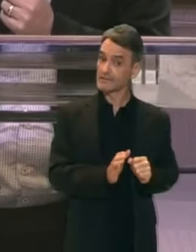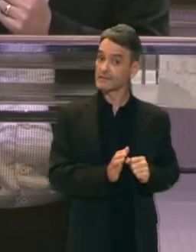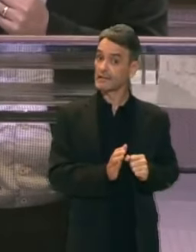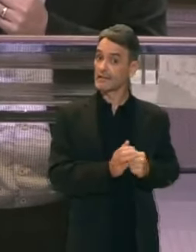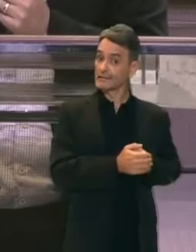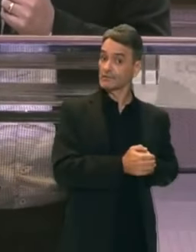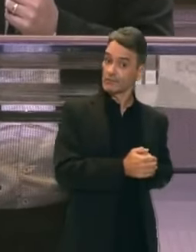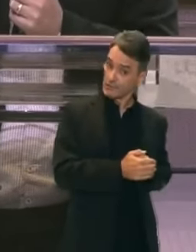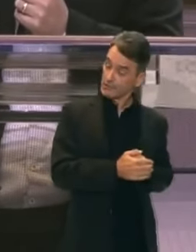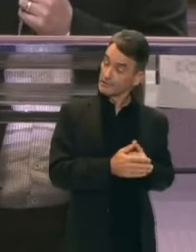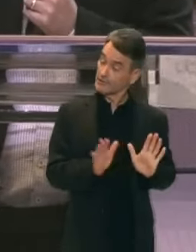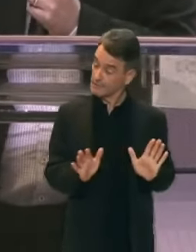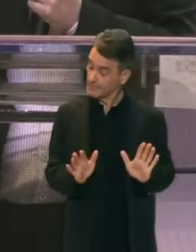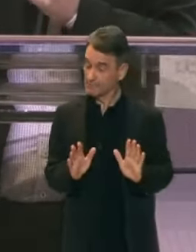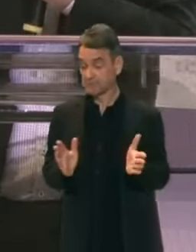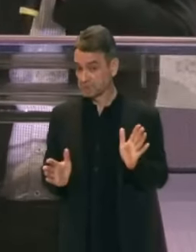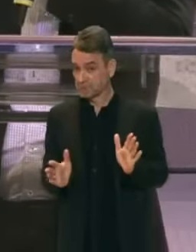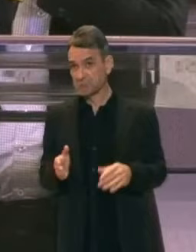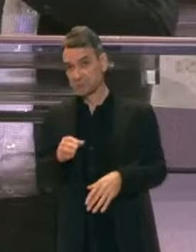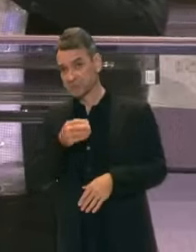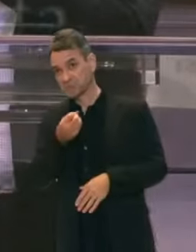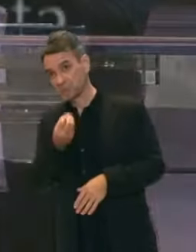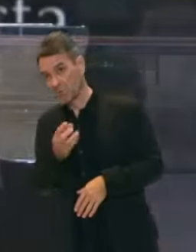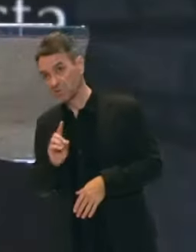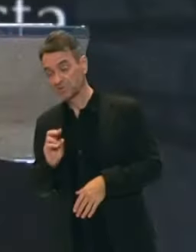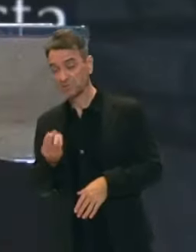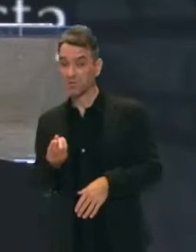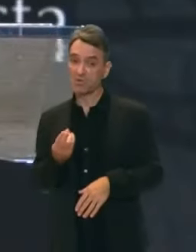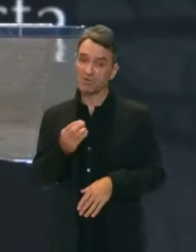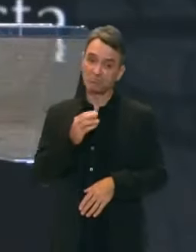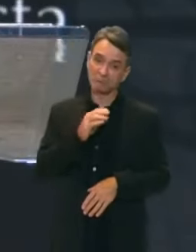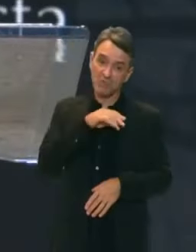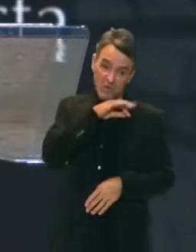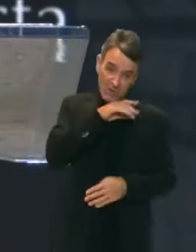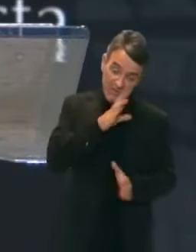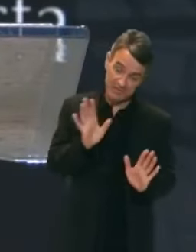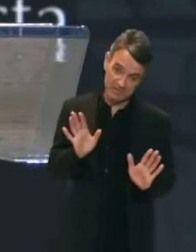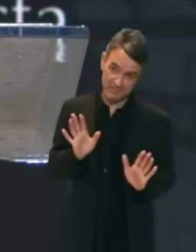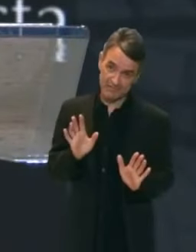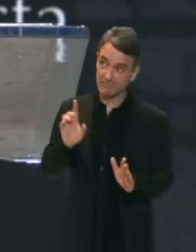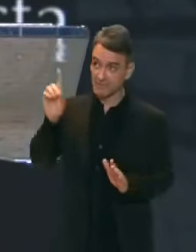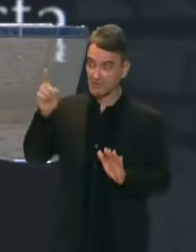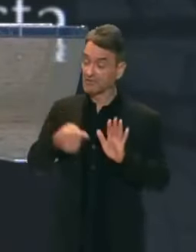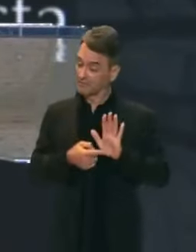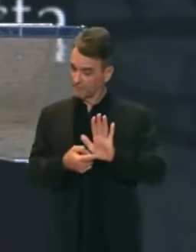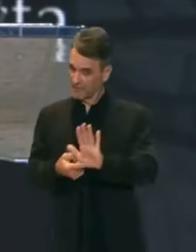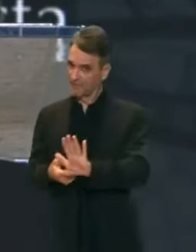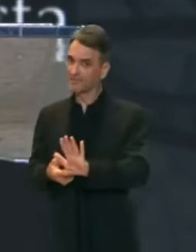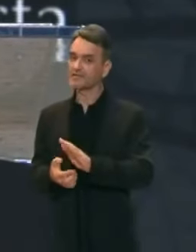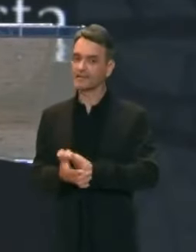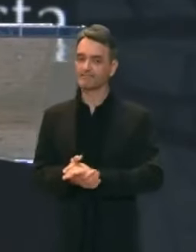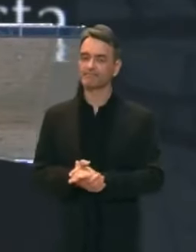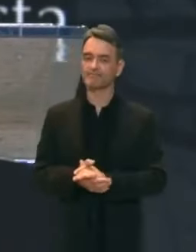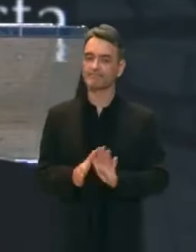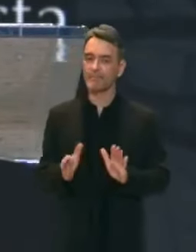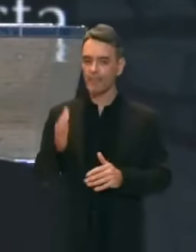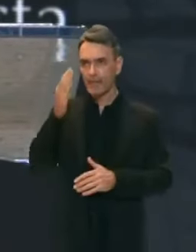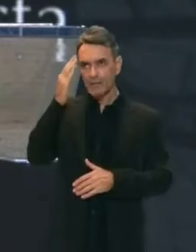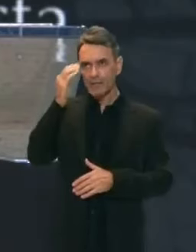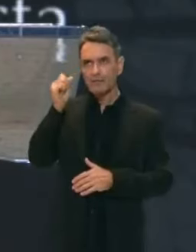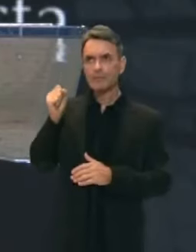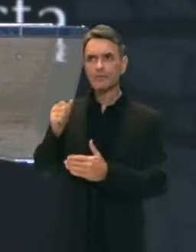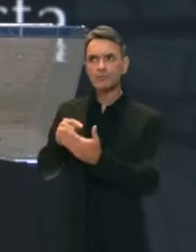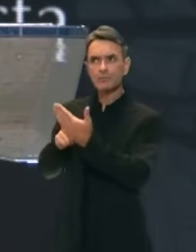quer sejam más. Quando a sabedoria fala, nós nos conectamos. Quando a sabedoria fala, nós